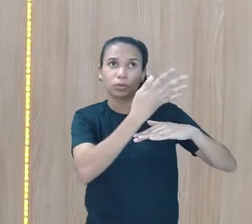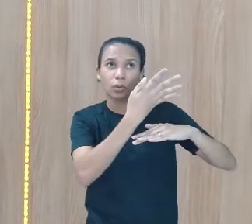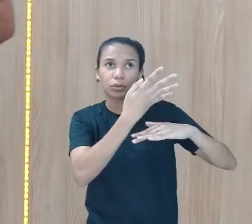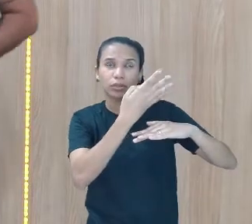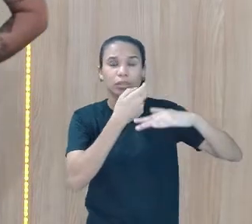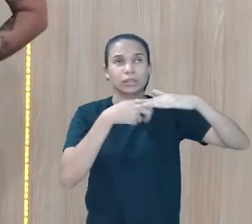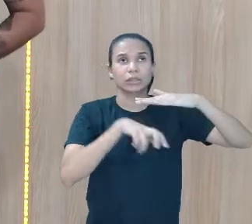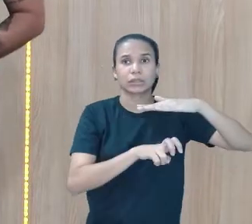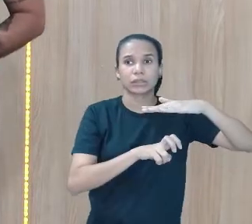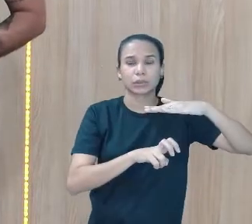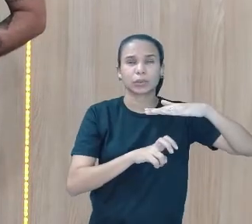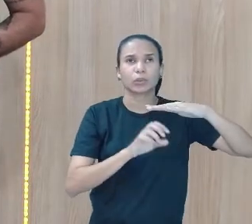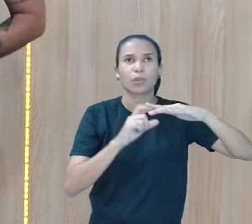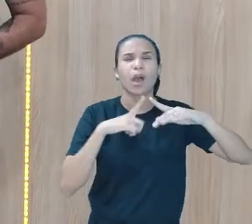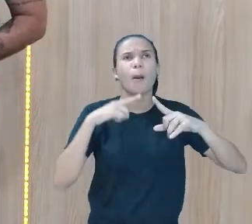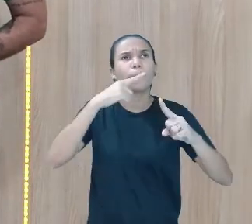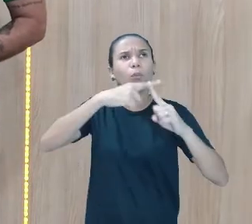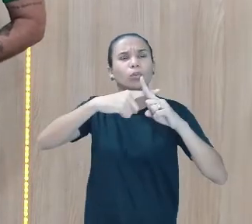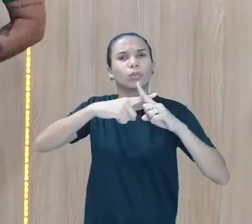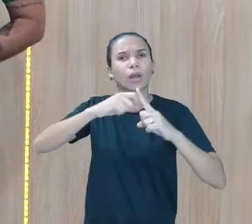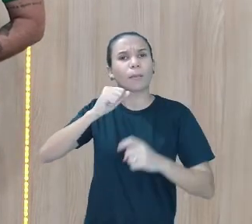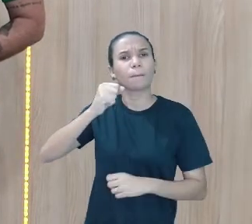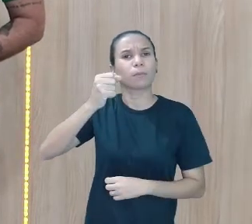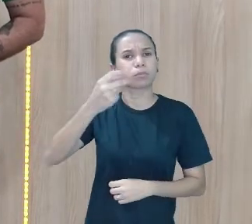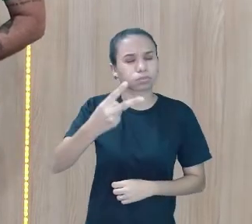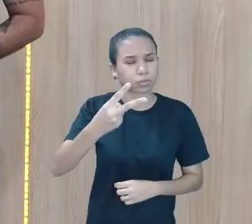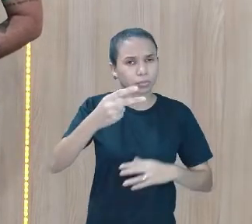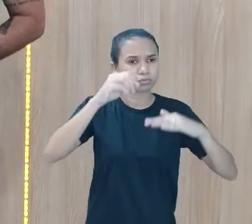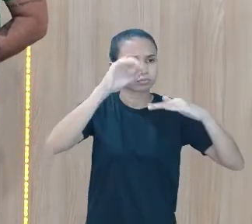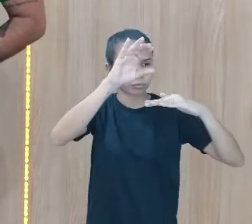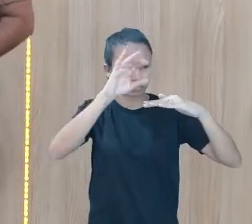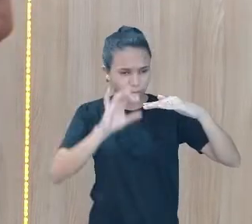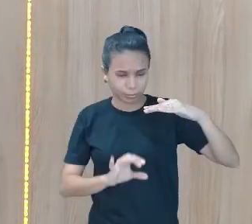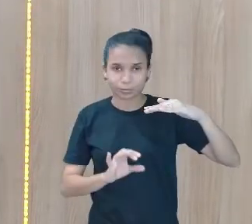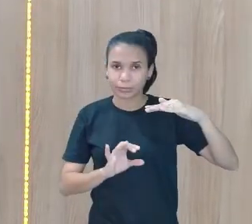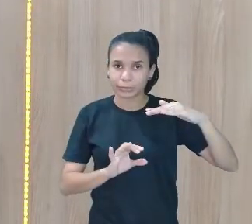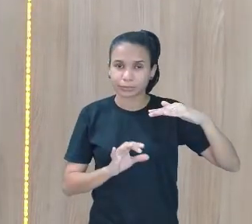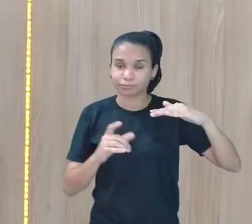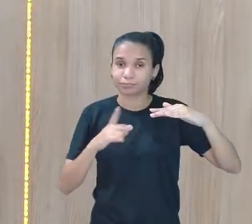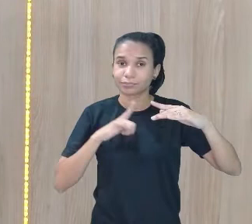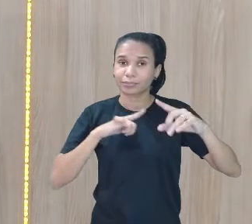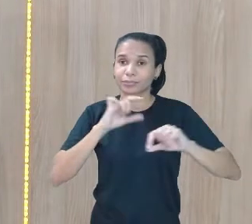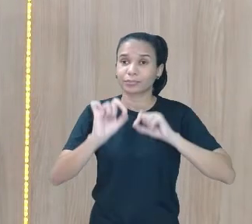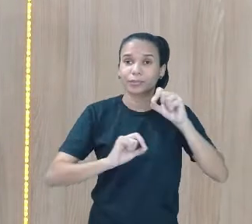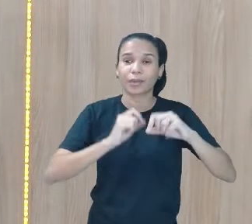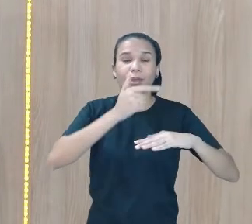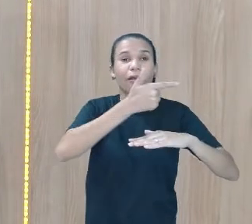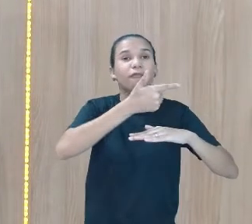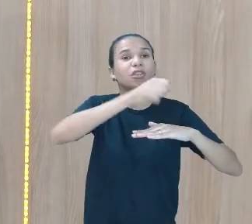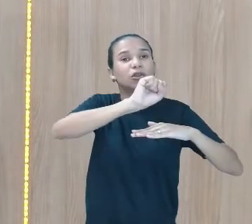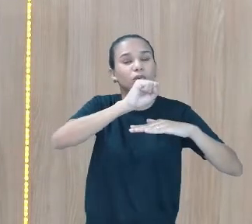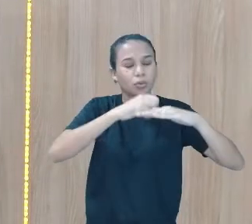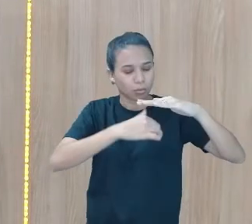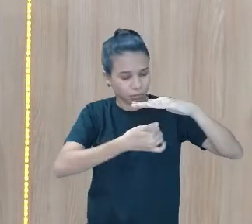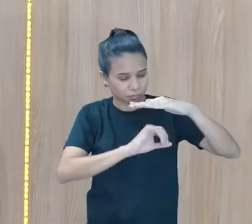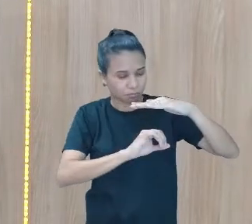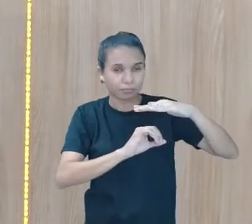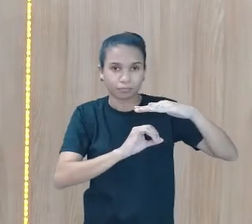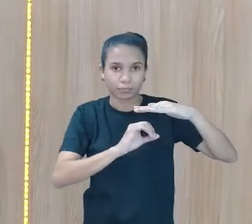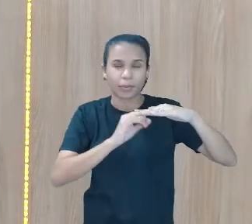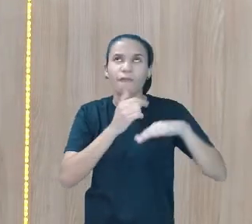14 sobre 5. Quando eu multiplicar por 2 em cima, por 2 embaixo, vai ficar 28 sobre